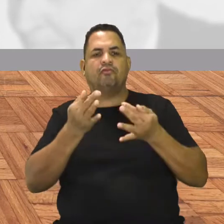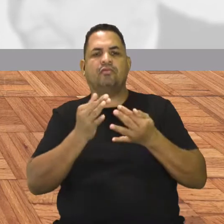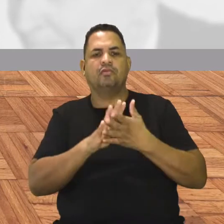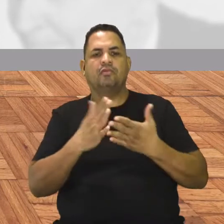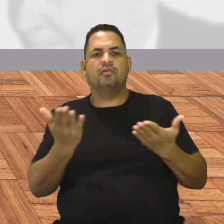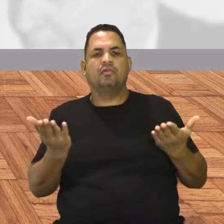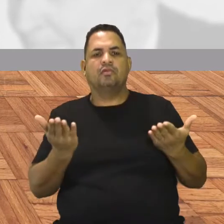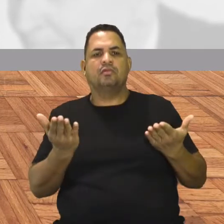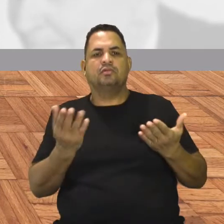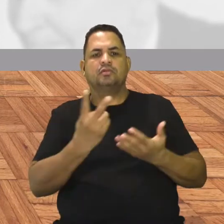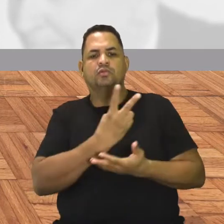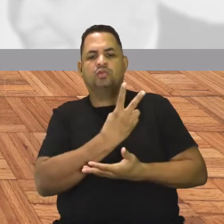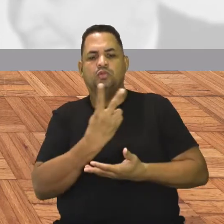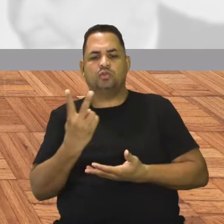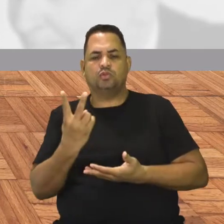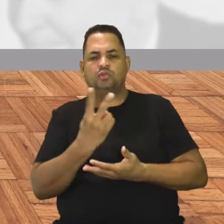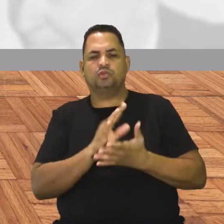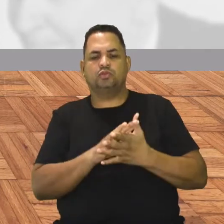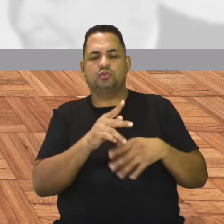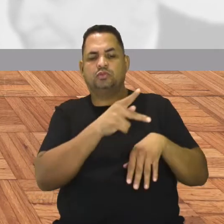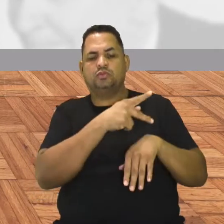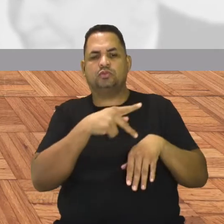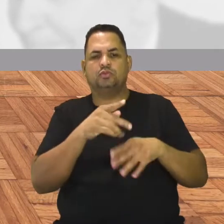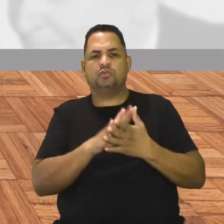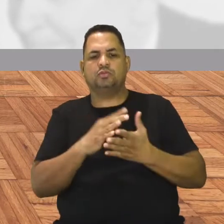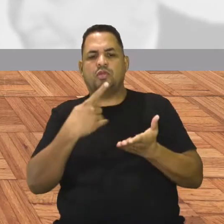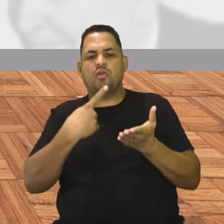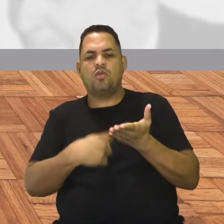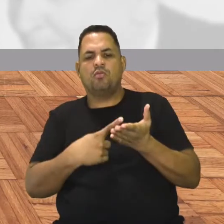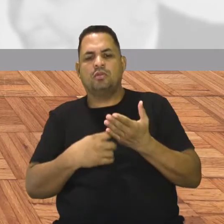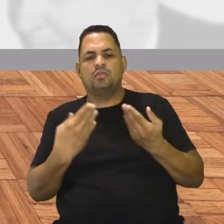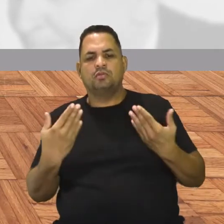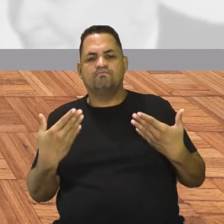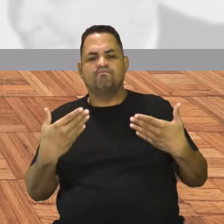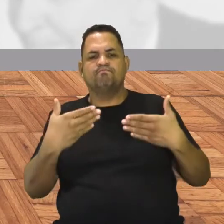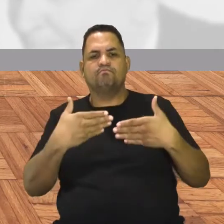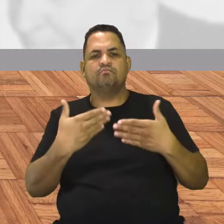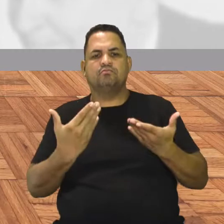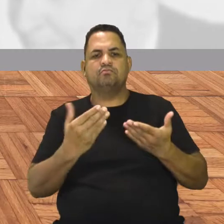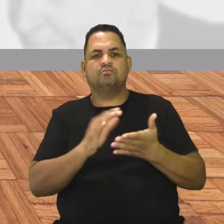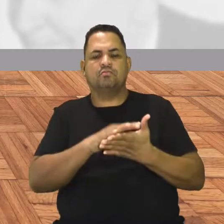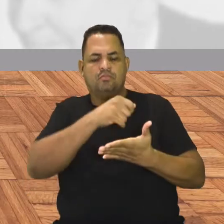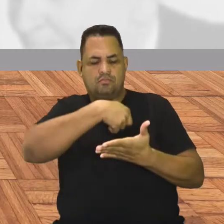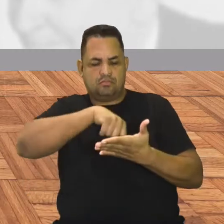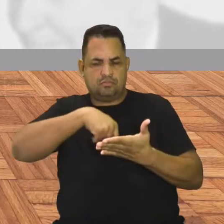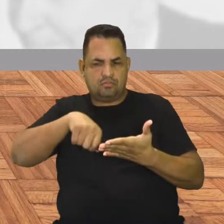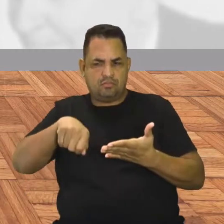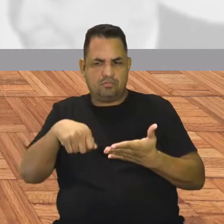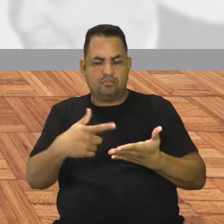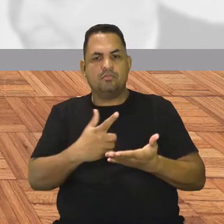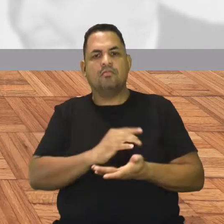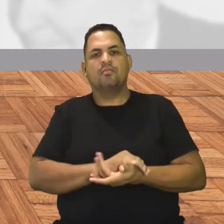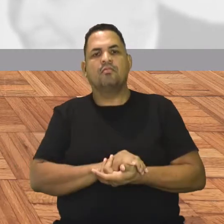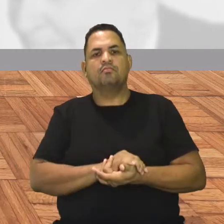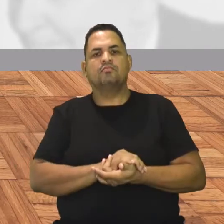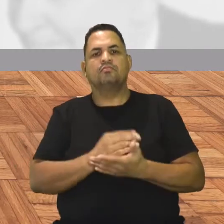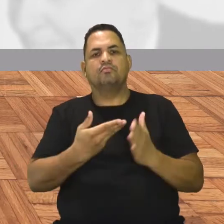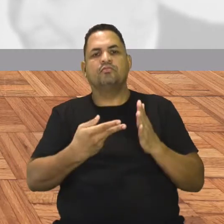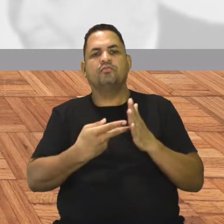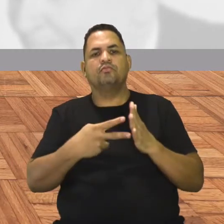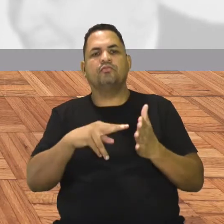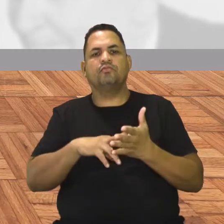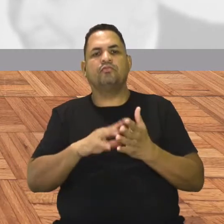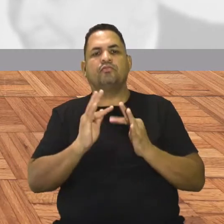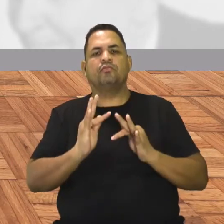Nós estamos com duas nações agora entrando no acordo. E esse acordo que eles estão entrando